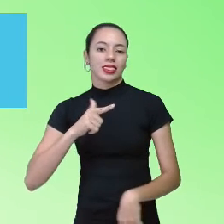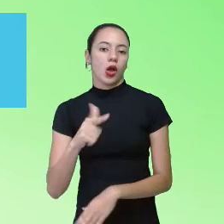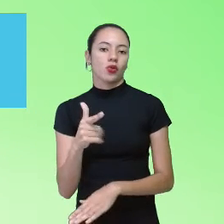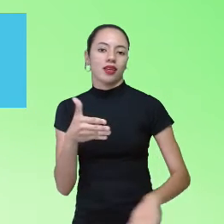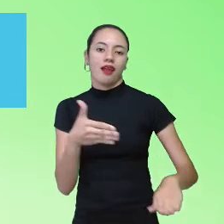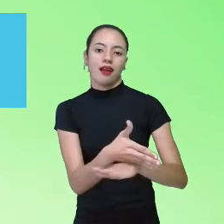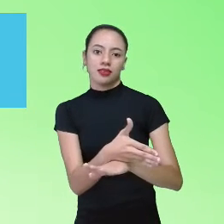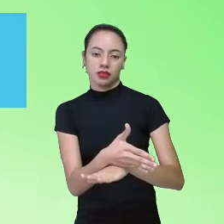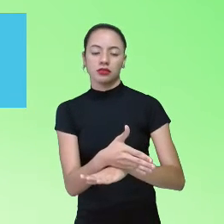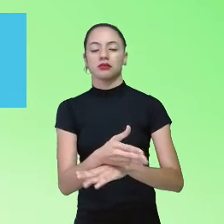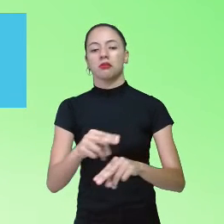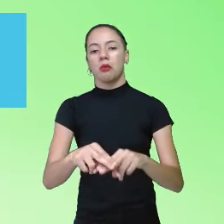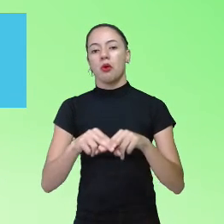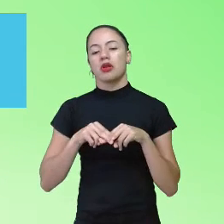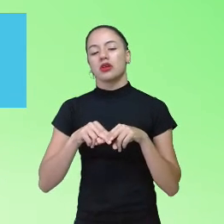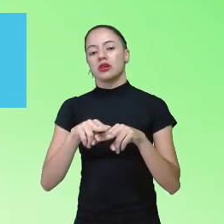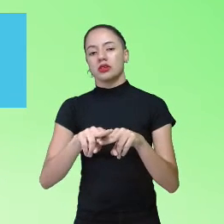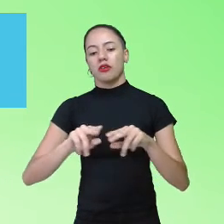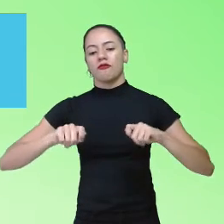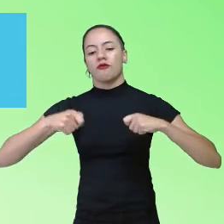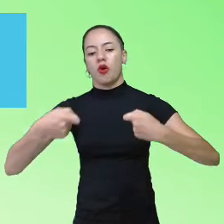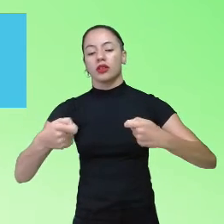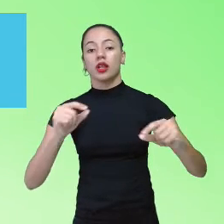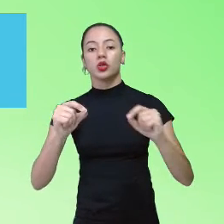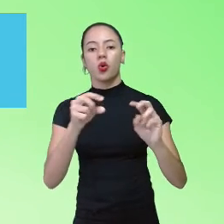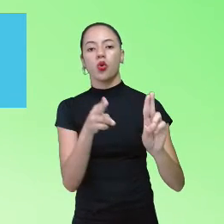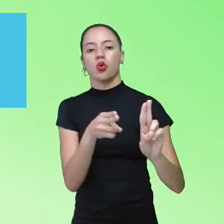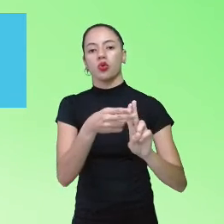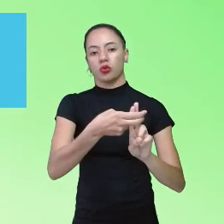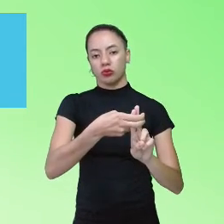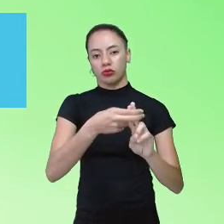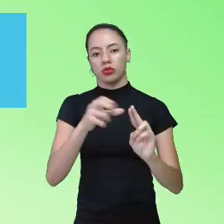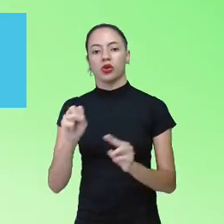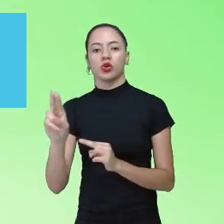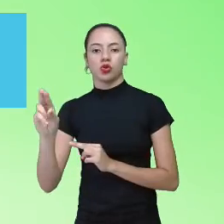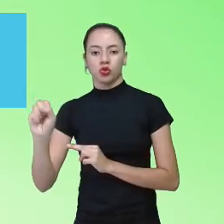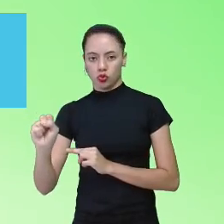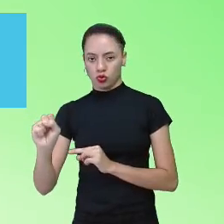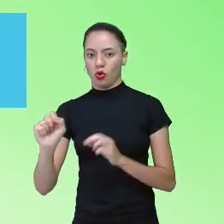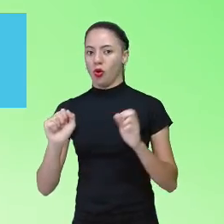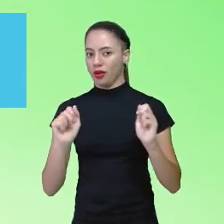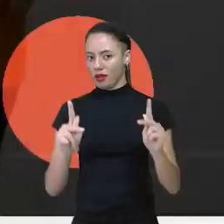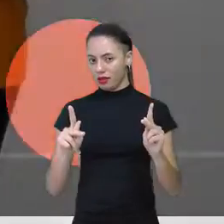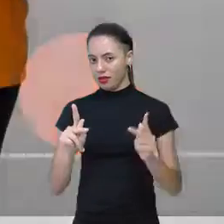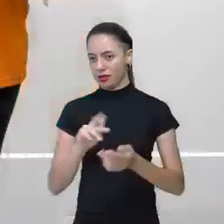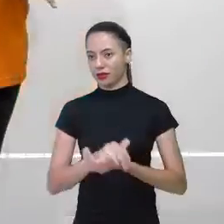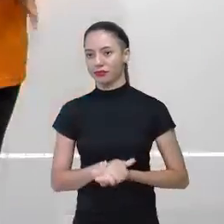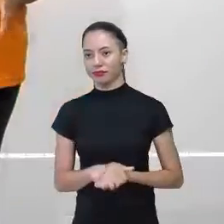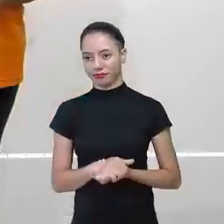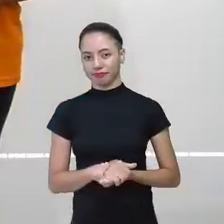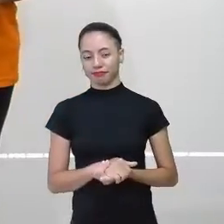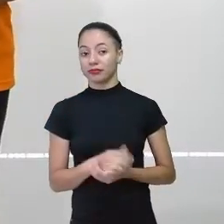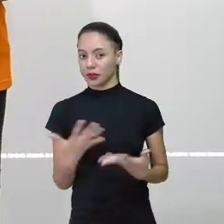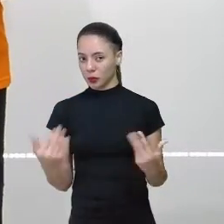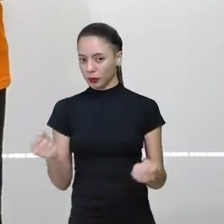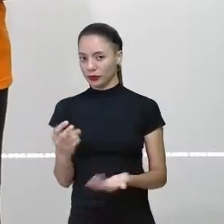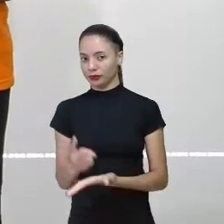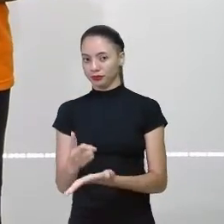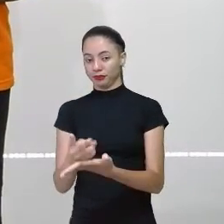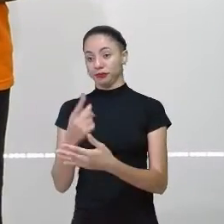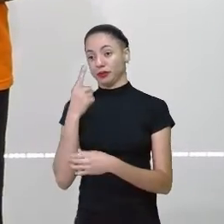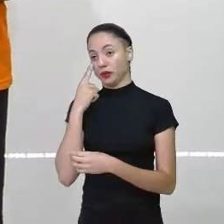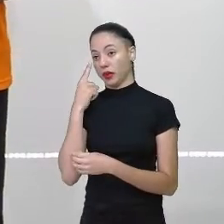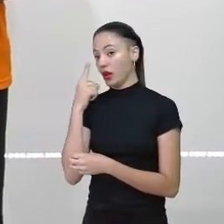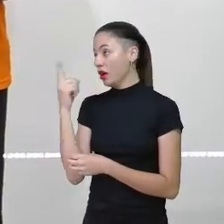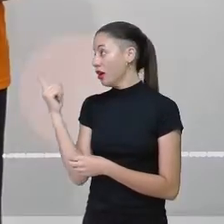da importância de fortalecer cada vez mais o nosso sistema único de saúde. Ok, pessoal? Então, vamos lá. Ó, chegou